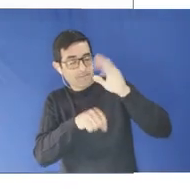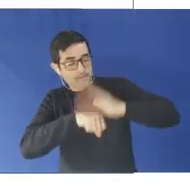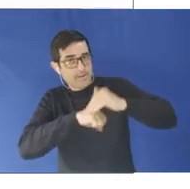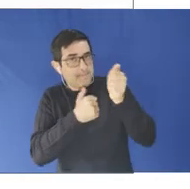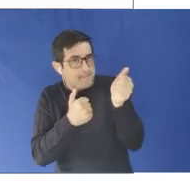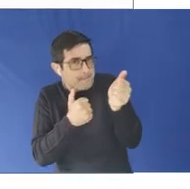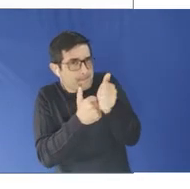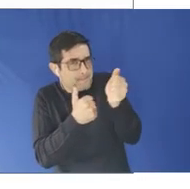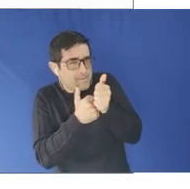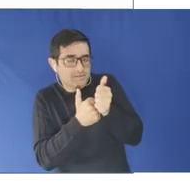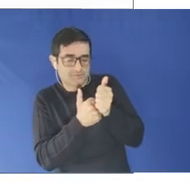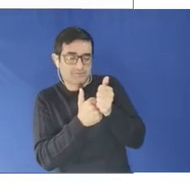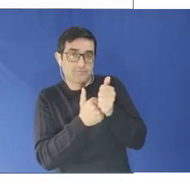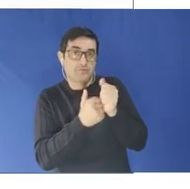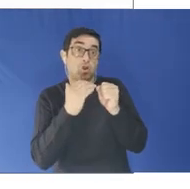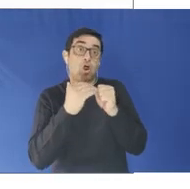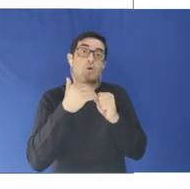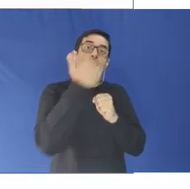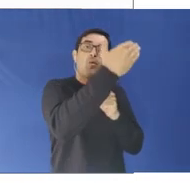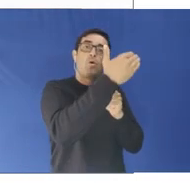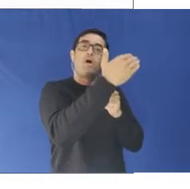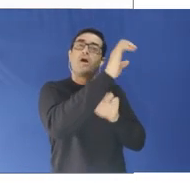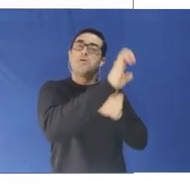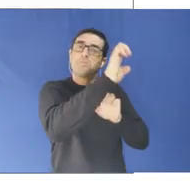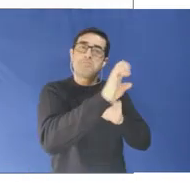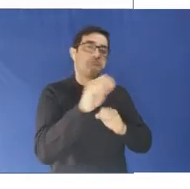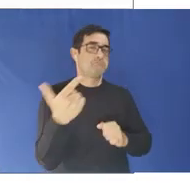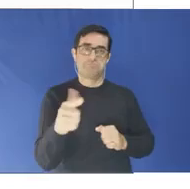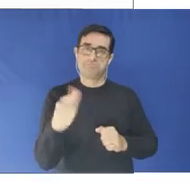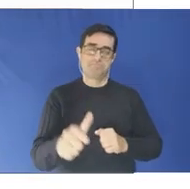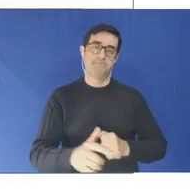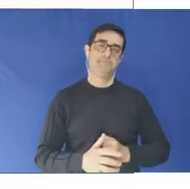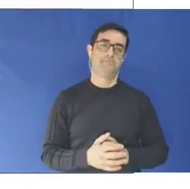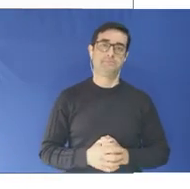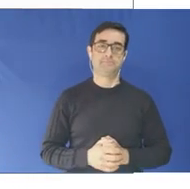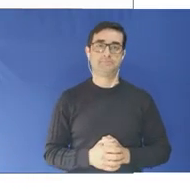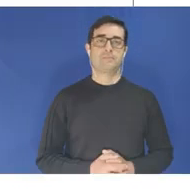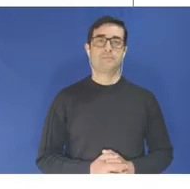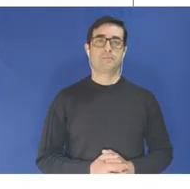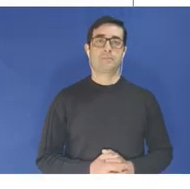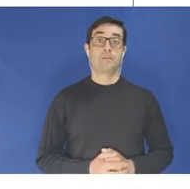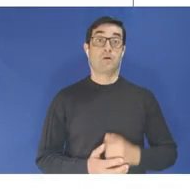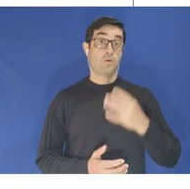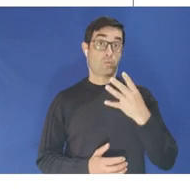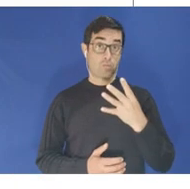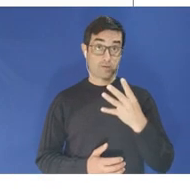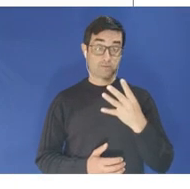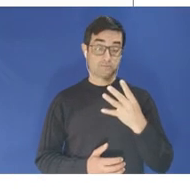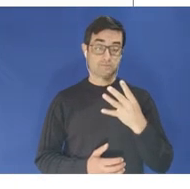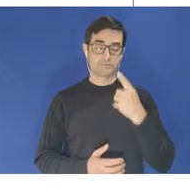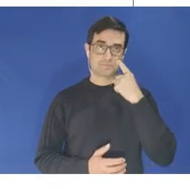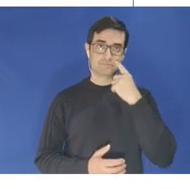mais internos. Os mais externos não causam blindagem. Tranquilo?